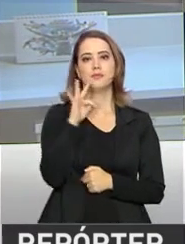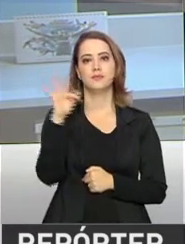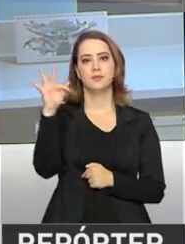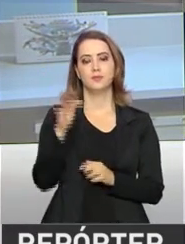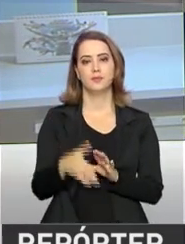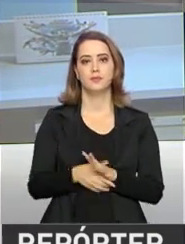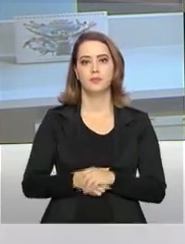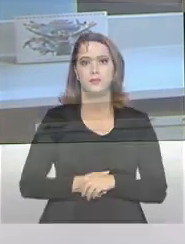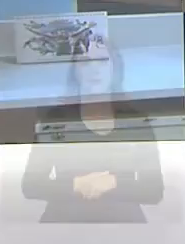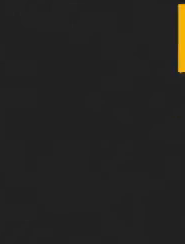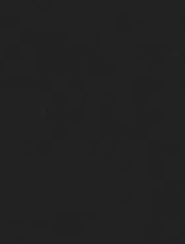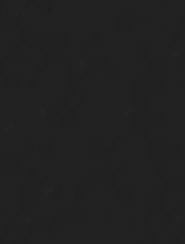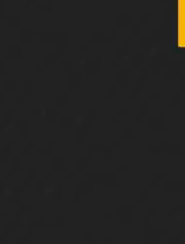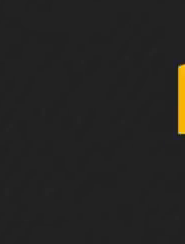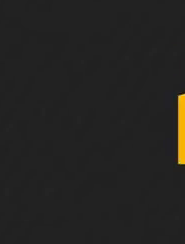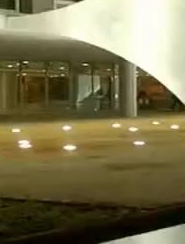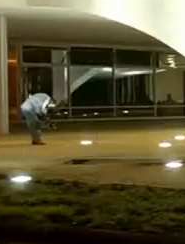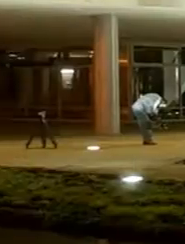federal